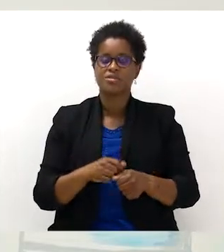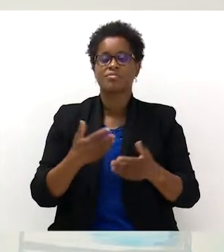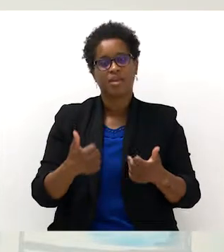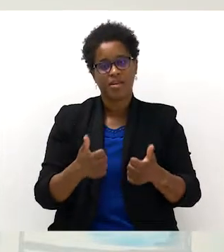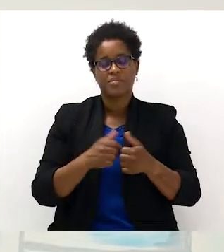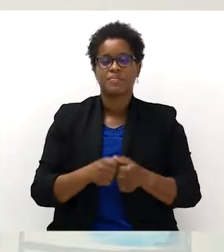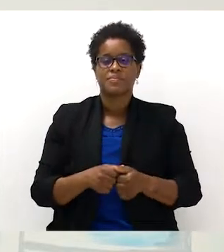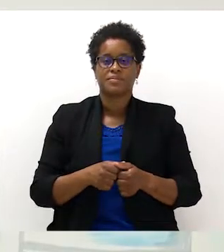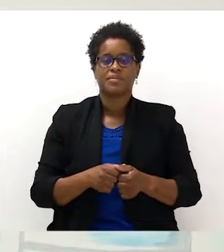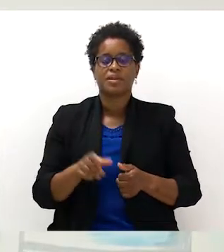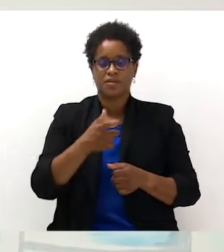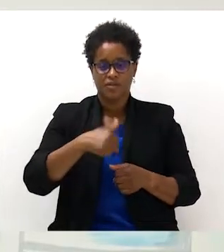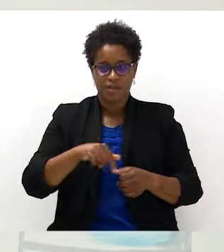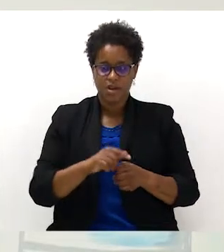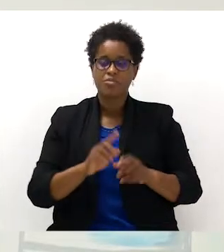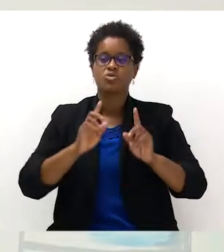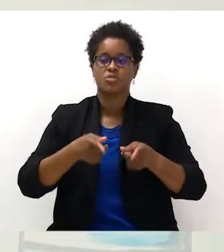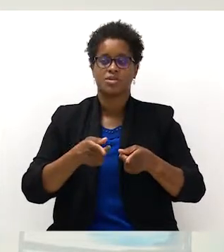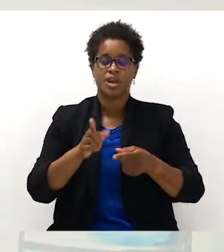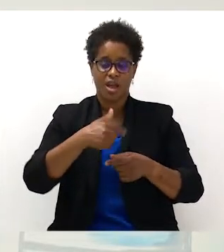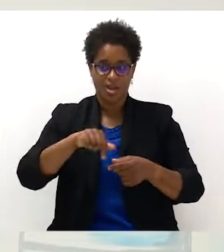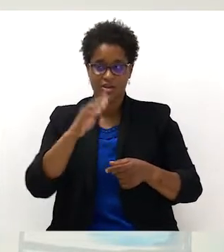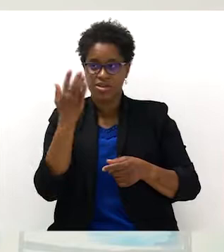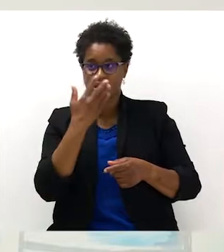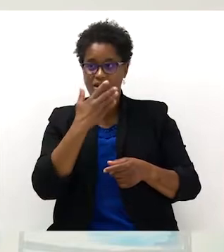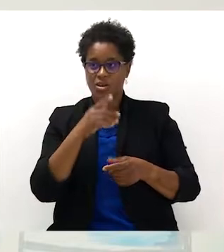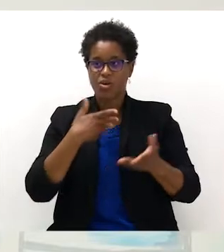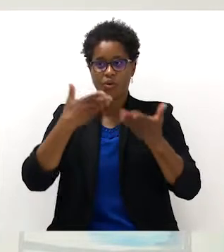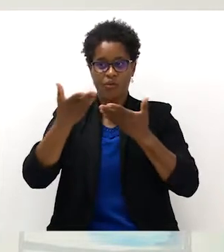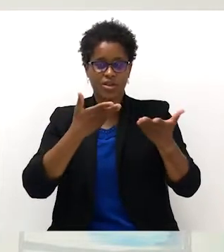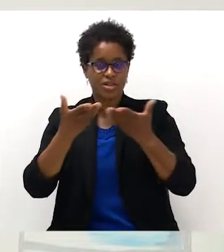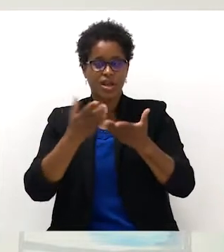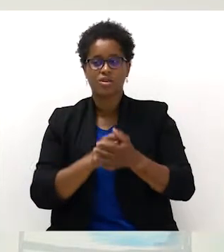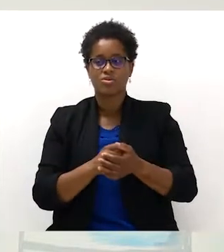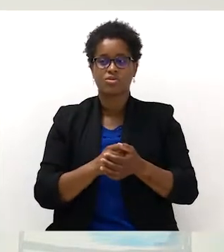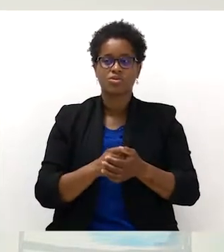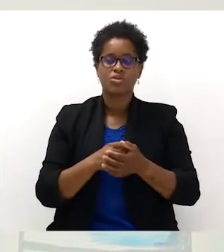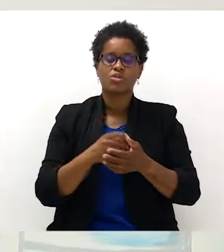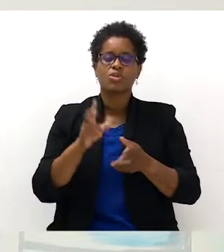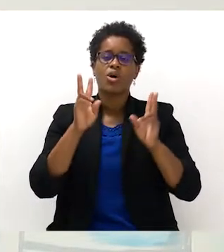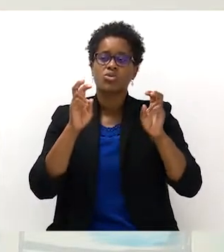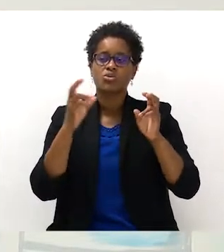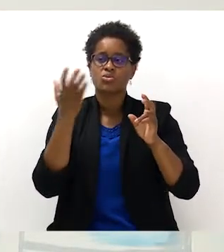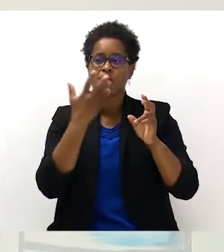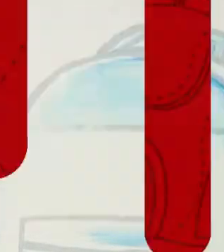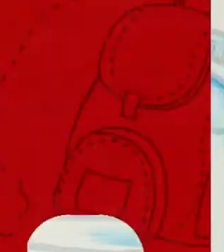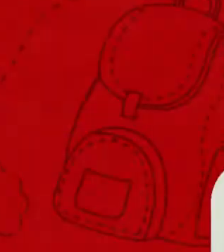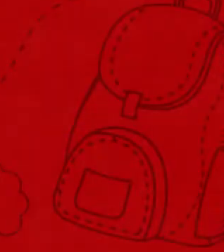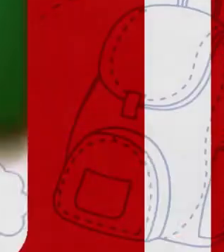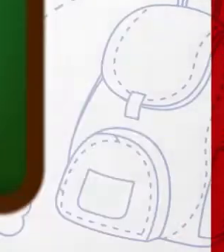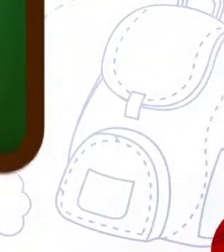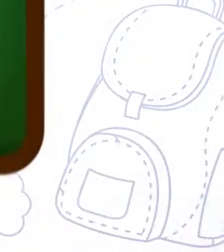Bem, vamos começar a nossa aula conversando um pouco sobre o nosso assunto de aula.